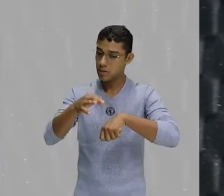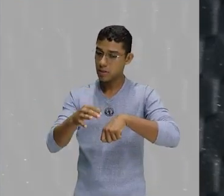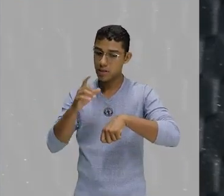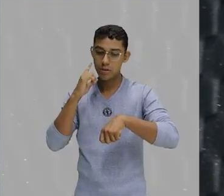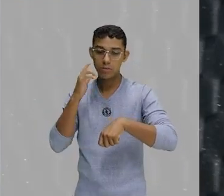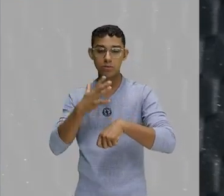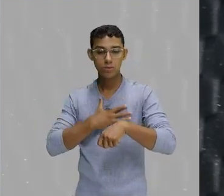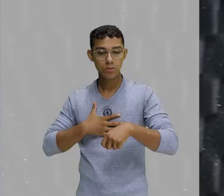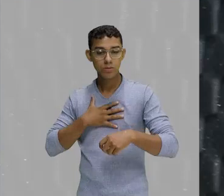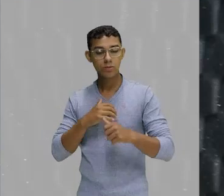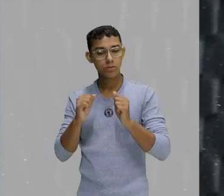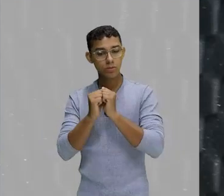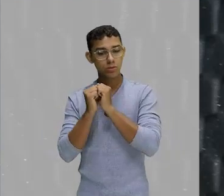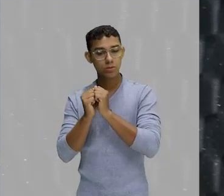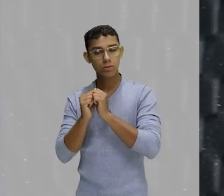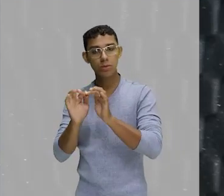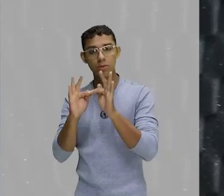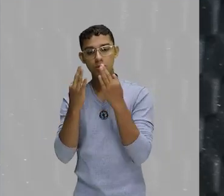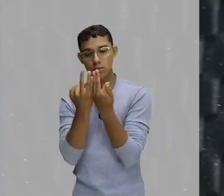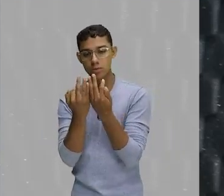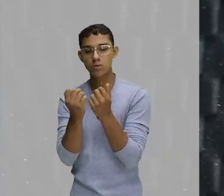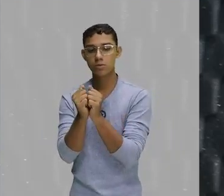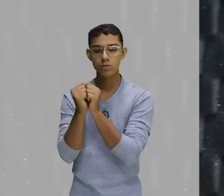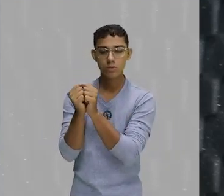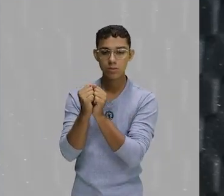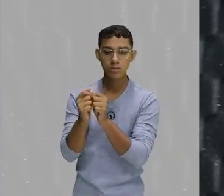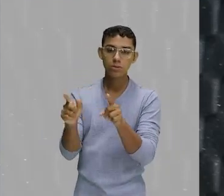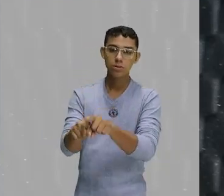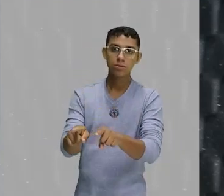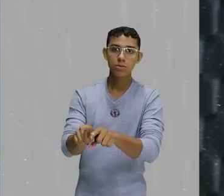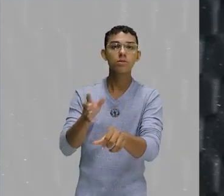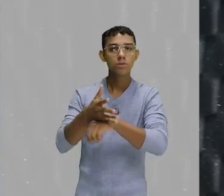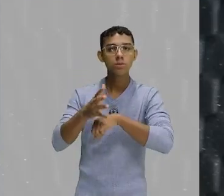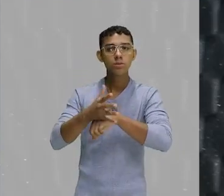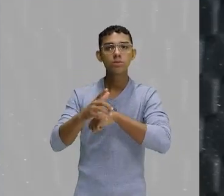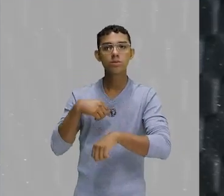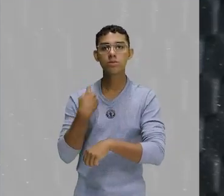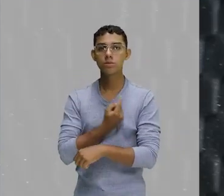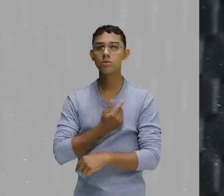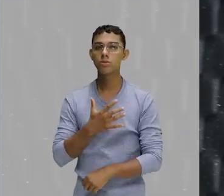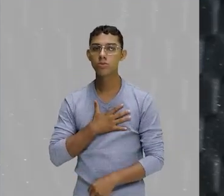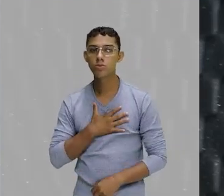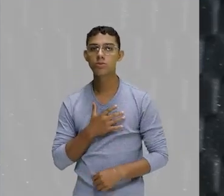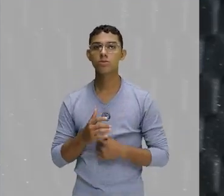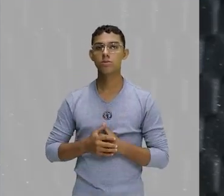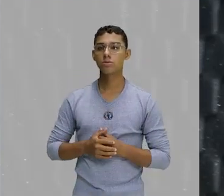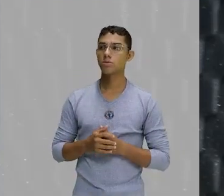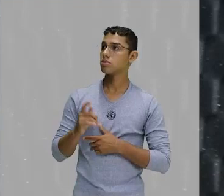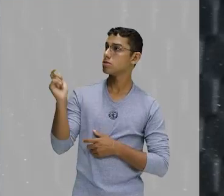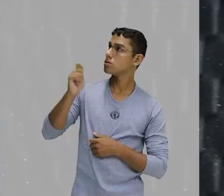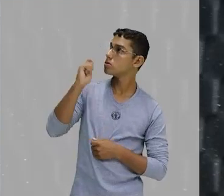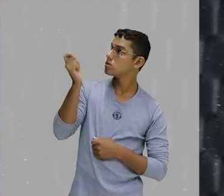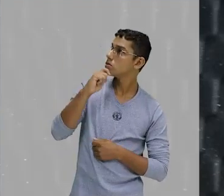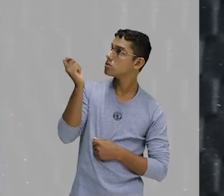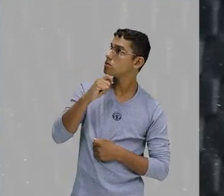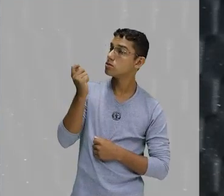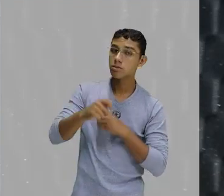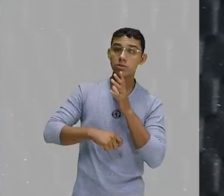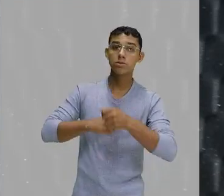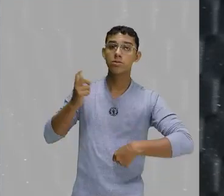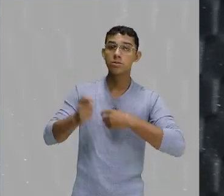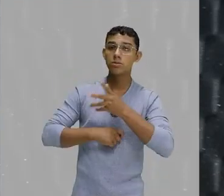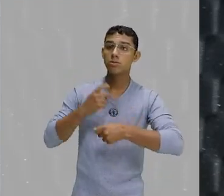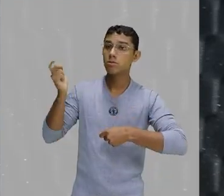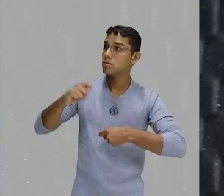tanto com a família, a gente já falou isso em outro vídeo, tanto com a família, quanto também para praticar as coisas que a gente gosta, né? Empinar pipa, nós falamos ainda há pouco de pipa,